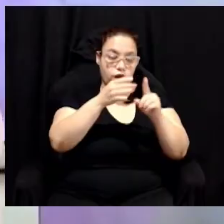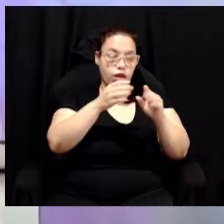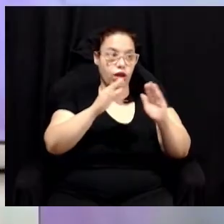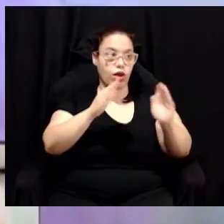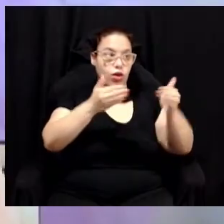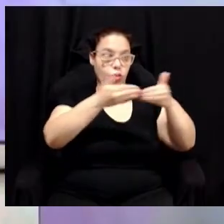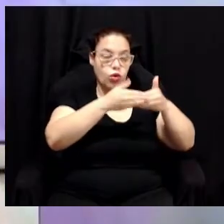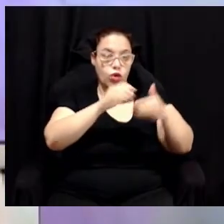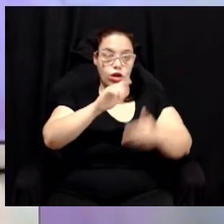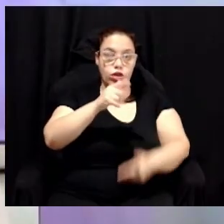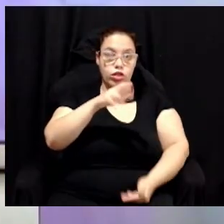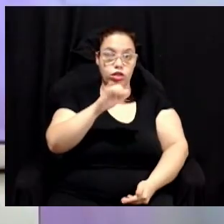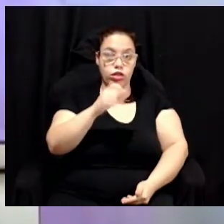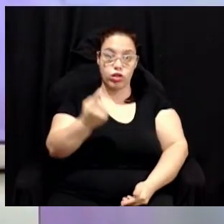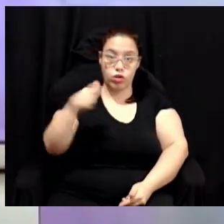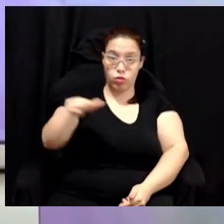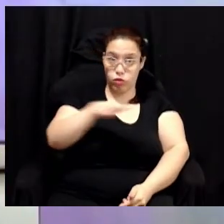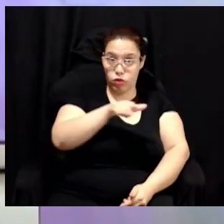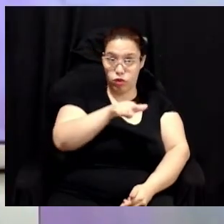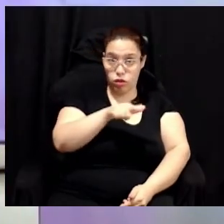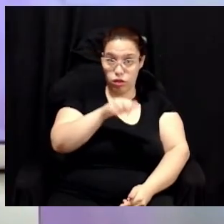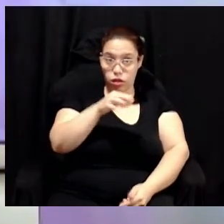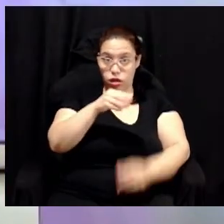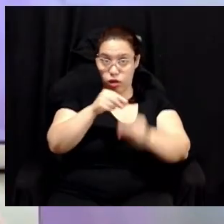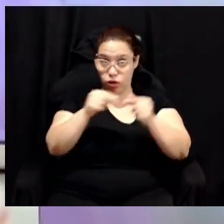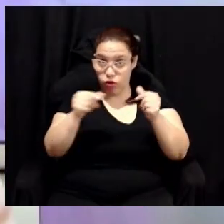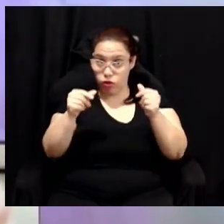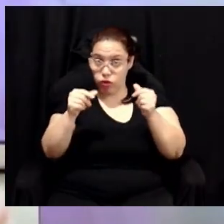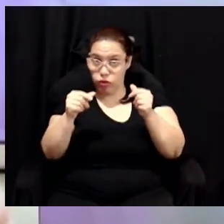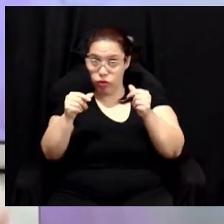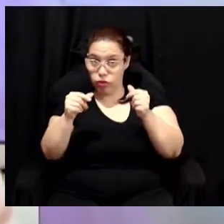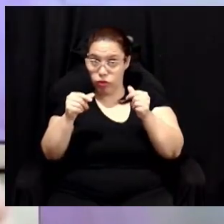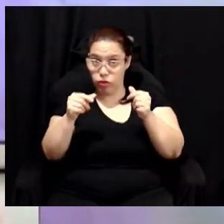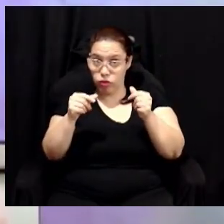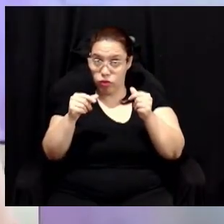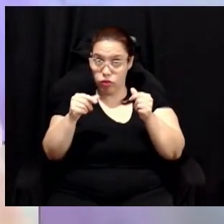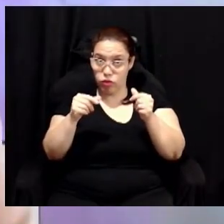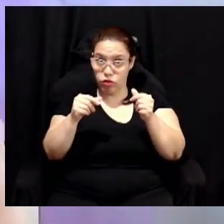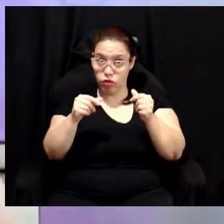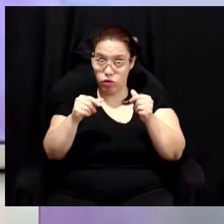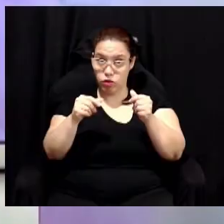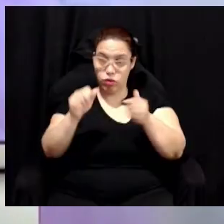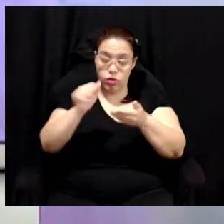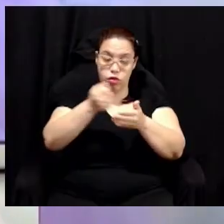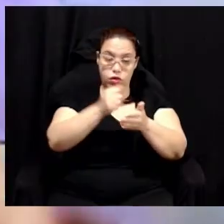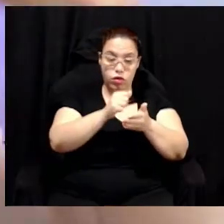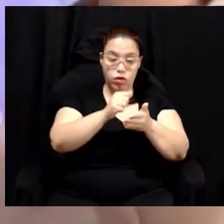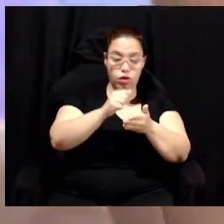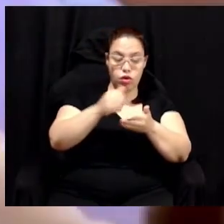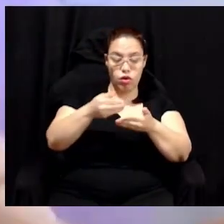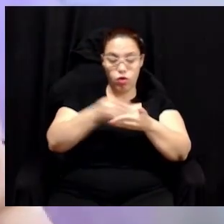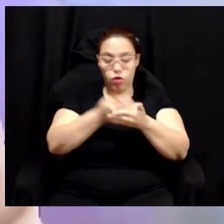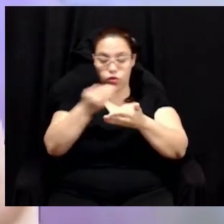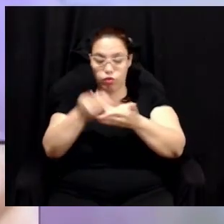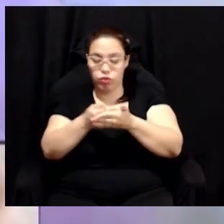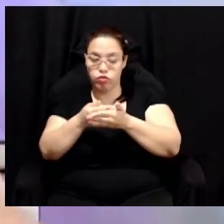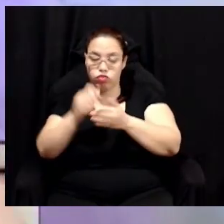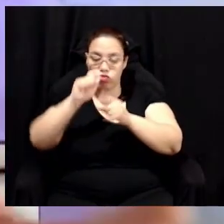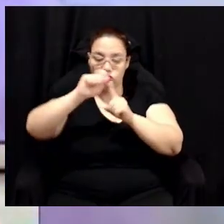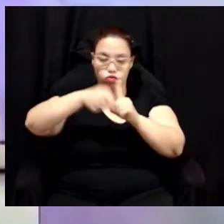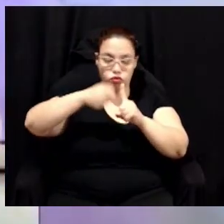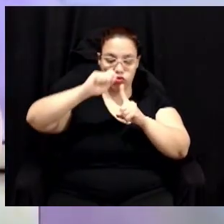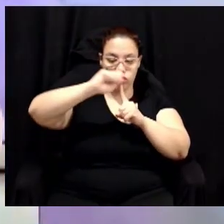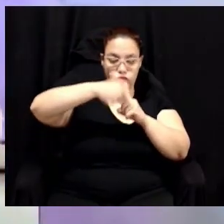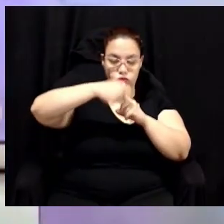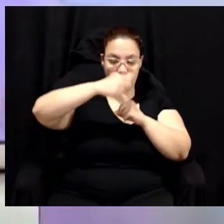geladeira. Você tem uma semana para consumir essa farinha. Você pode colocar sobre o seu mamão que você consome no café da manhã, sobre uma banana, fazer